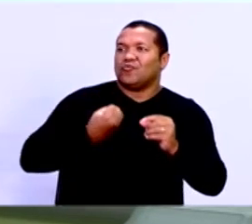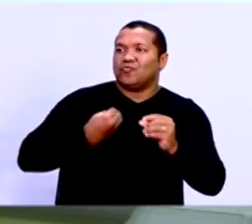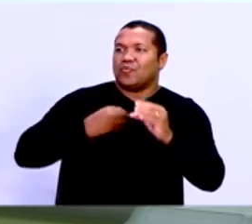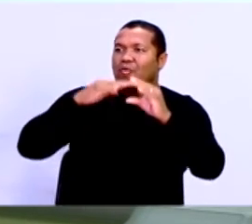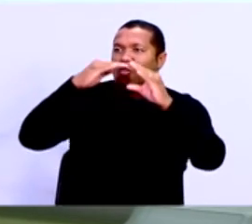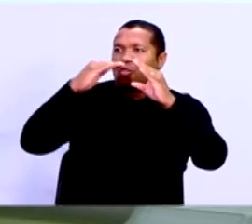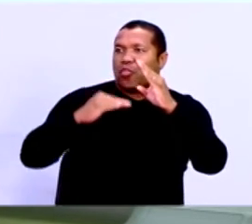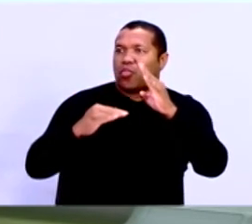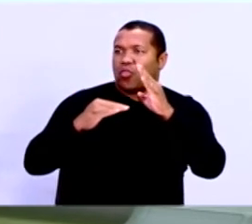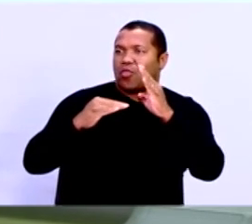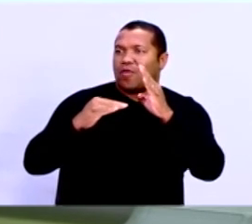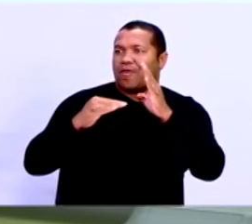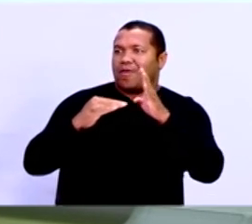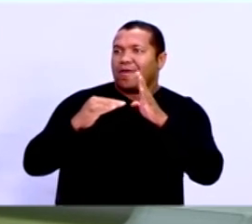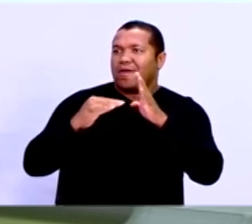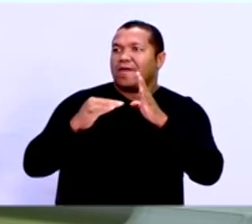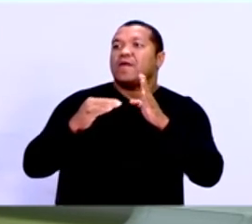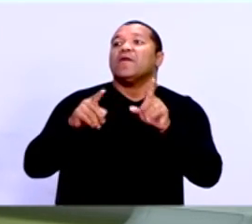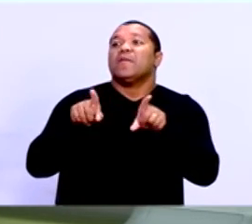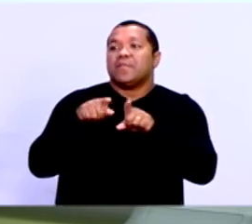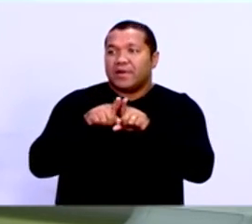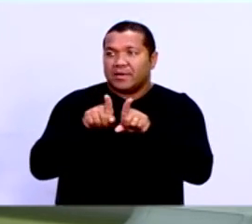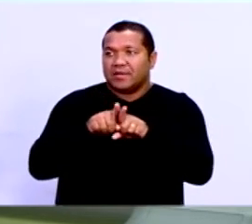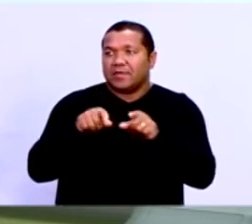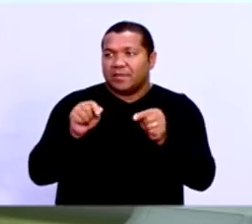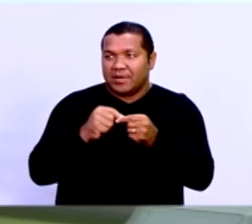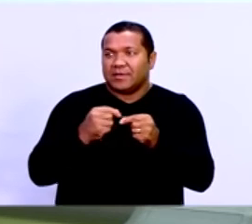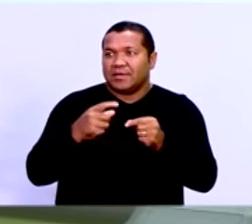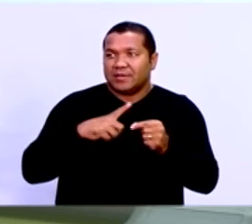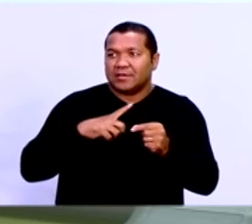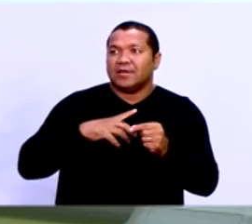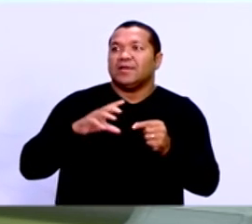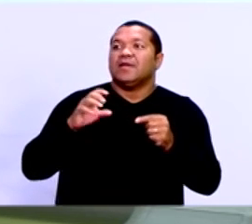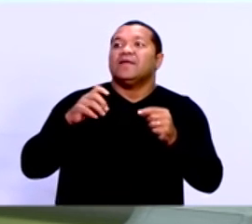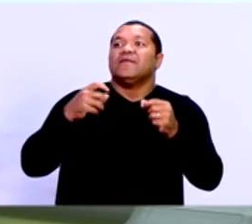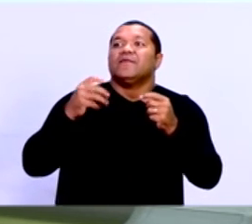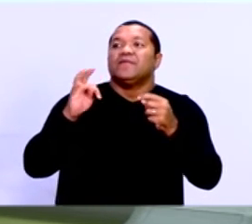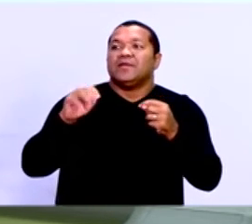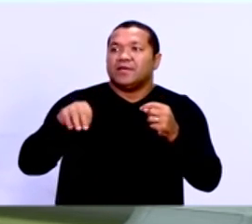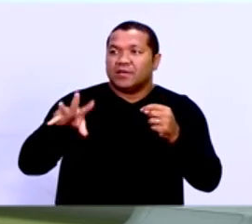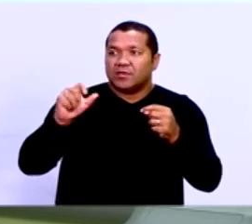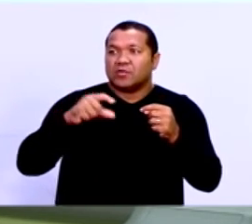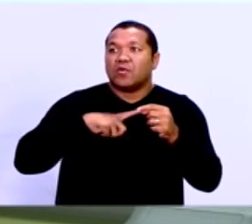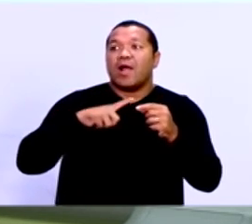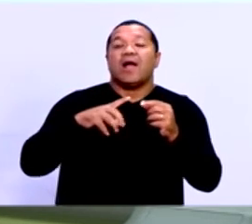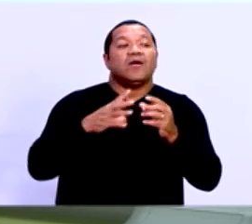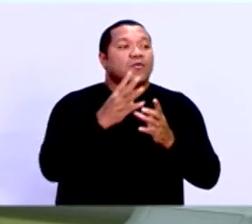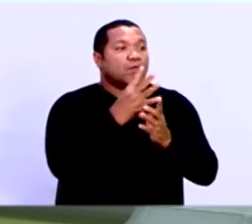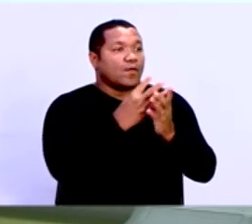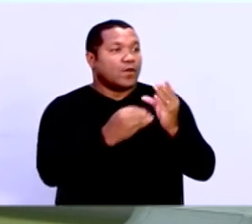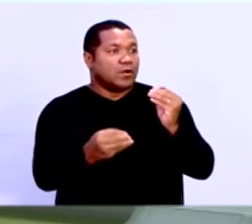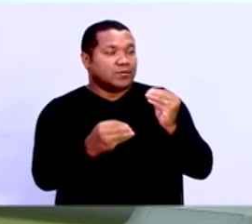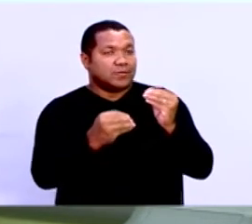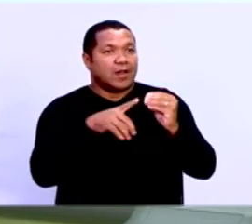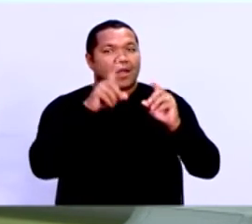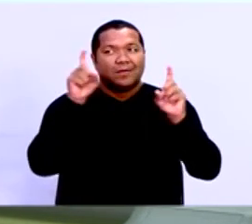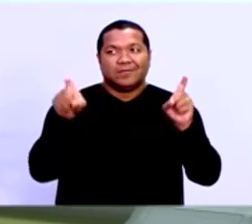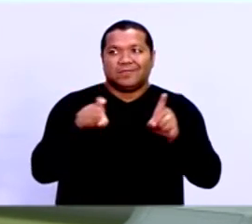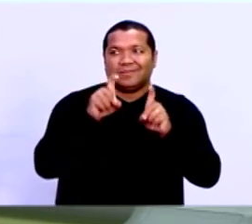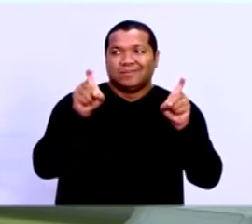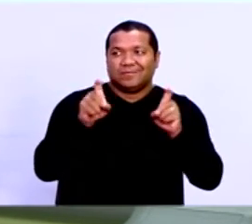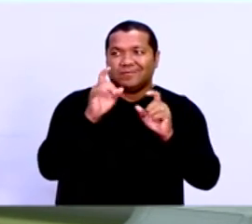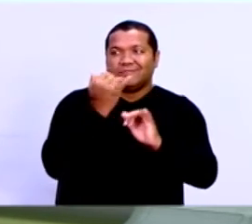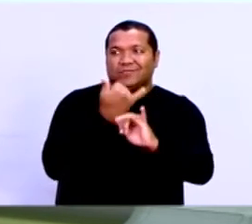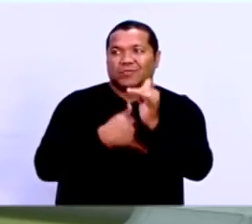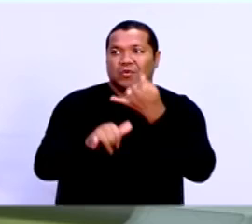ser o estoque tanto o físico da empresa quanto o estoque online também do sistema então isso tudo a gente tem que